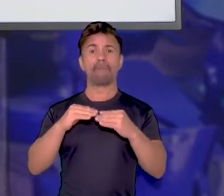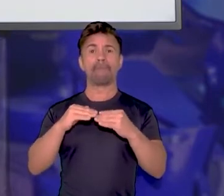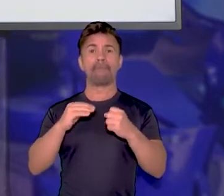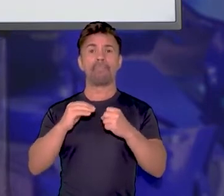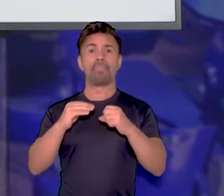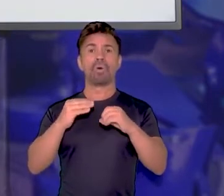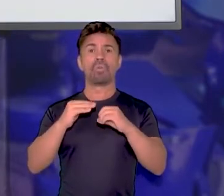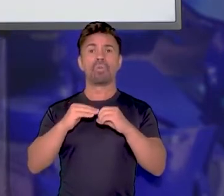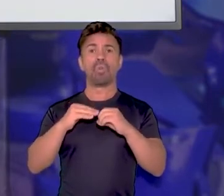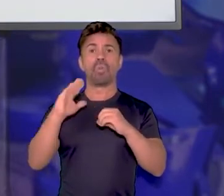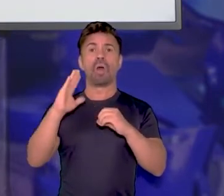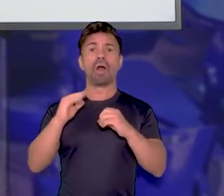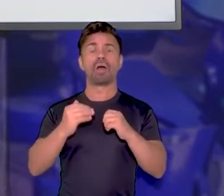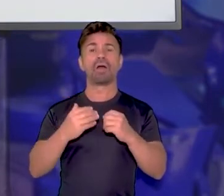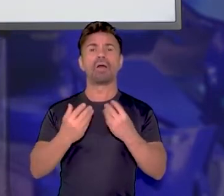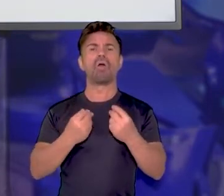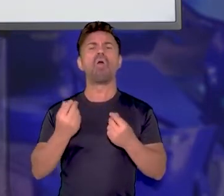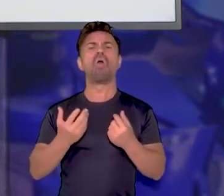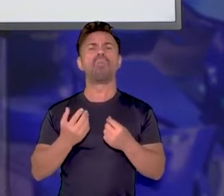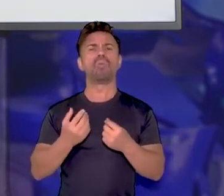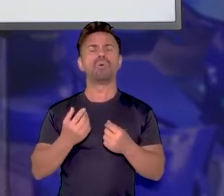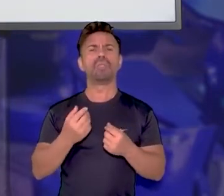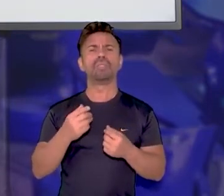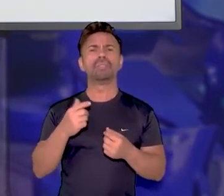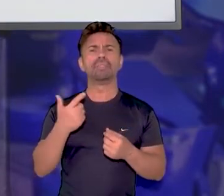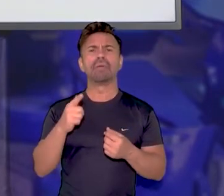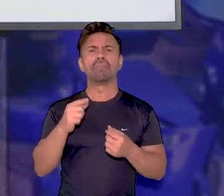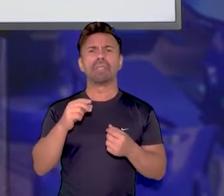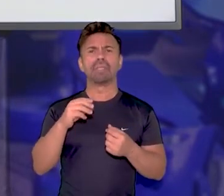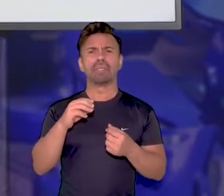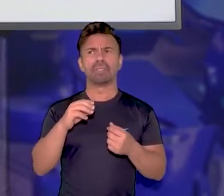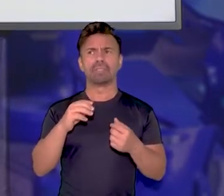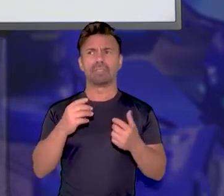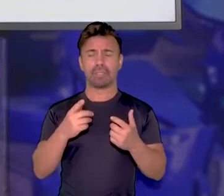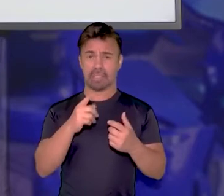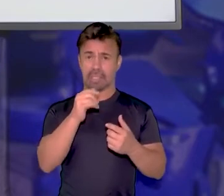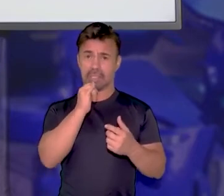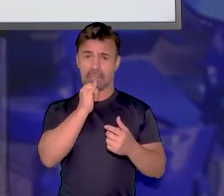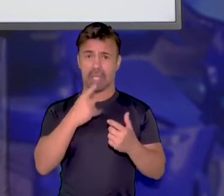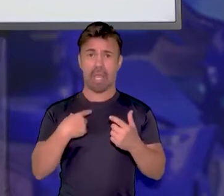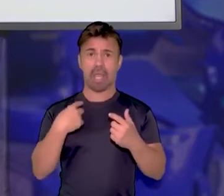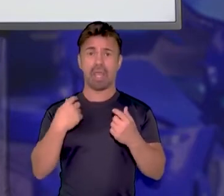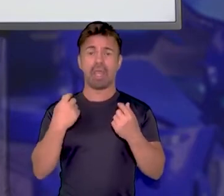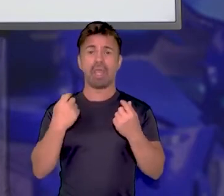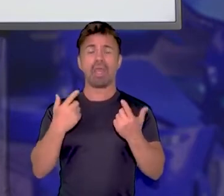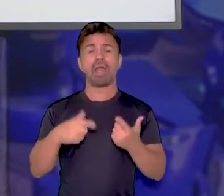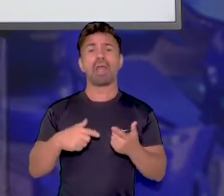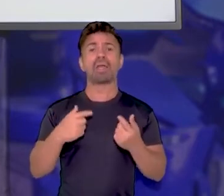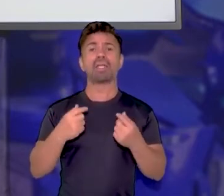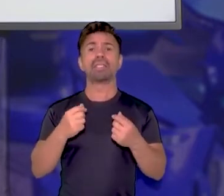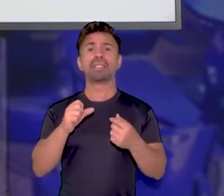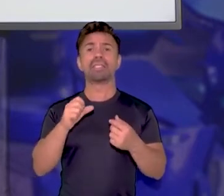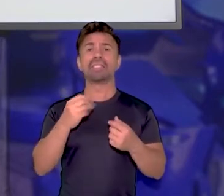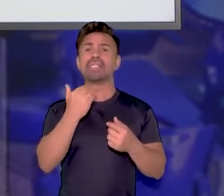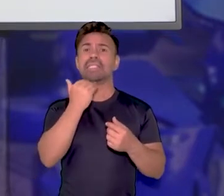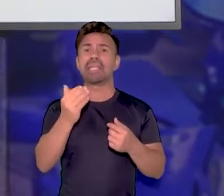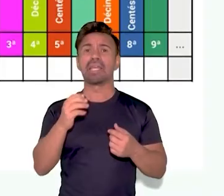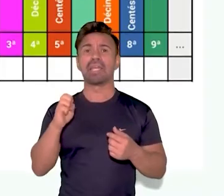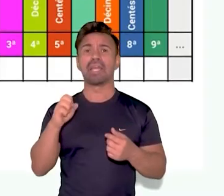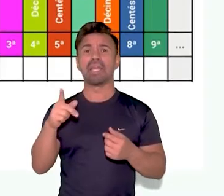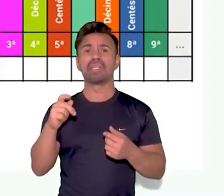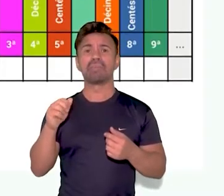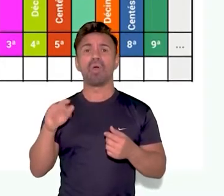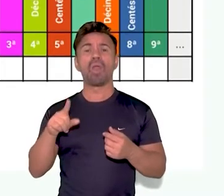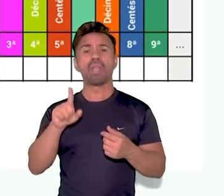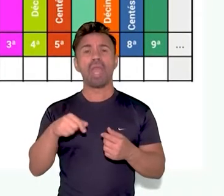nada que potência assim não tem isso com ele caro aluno quando o número está sem isso correta entendemos que esses Pô